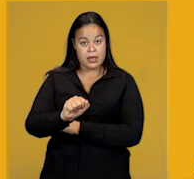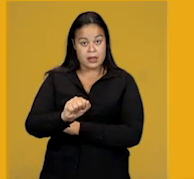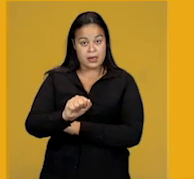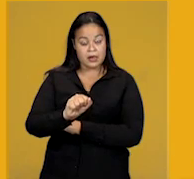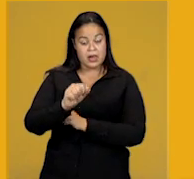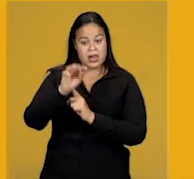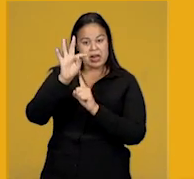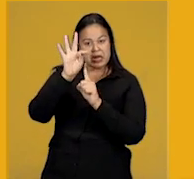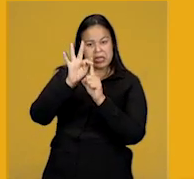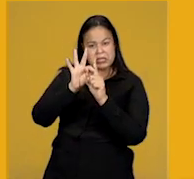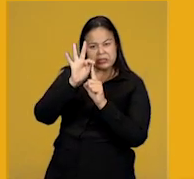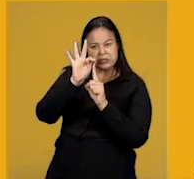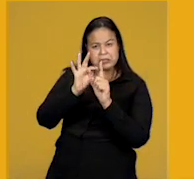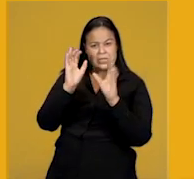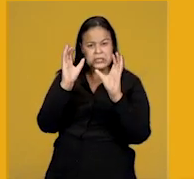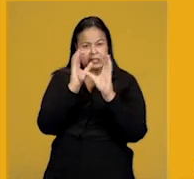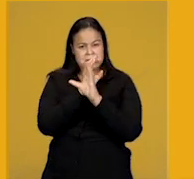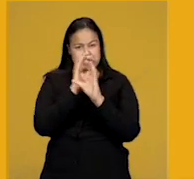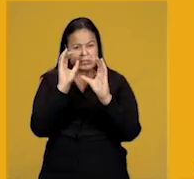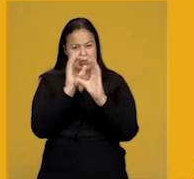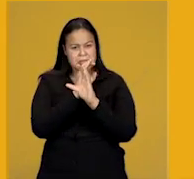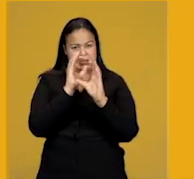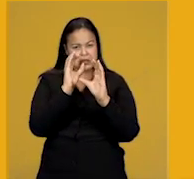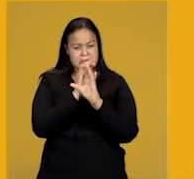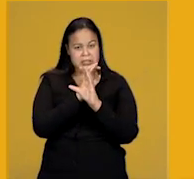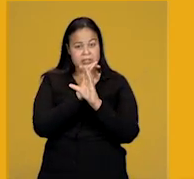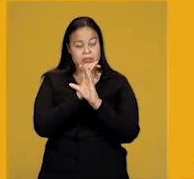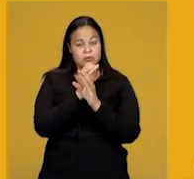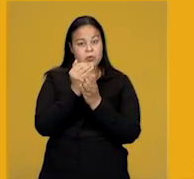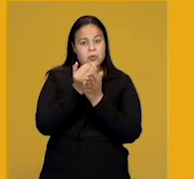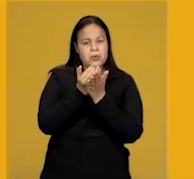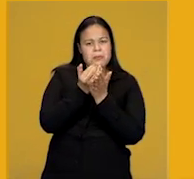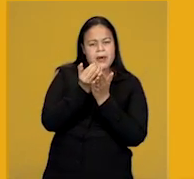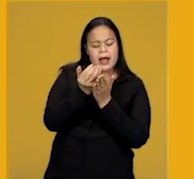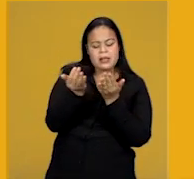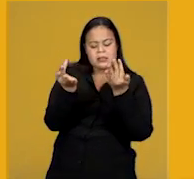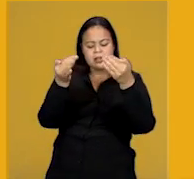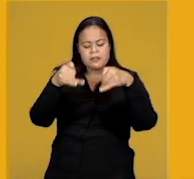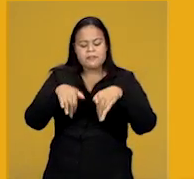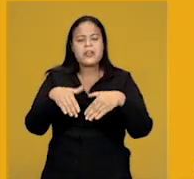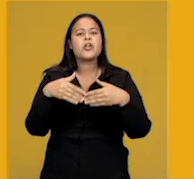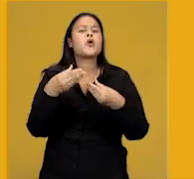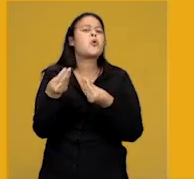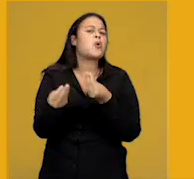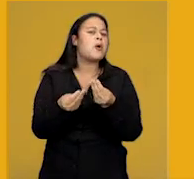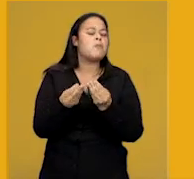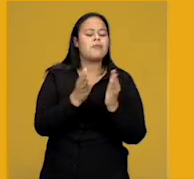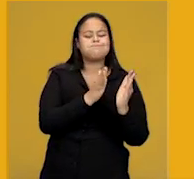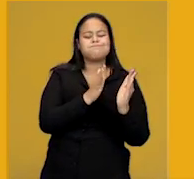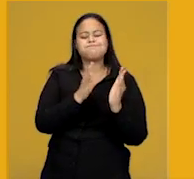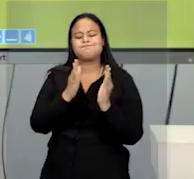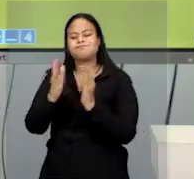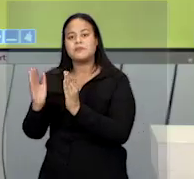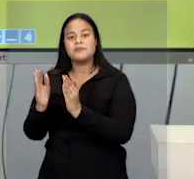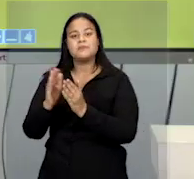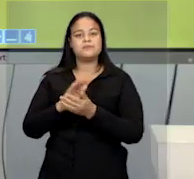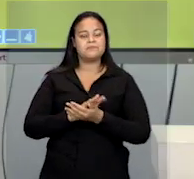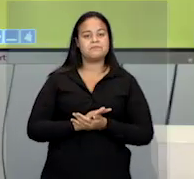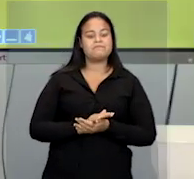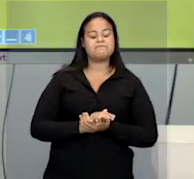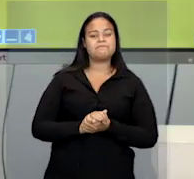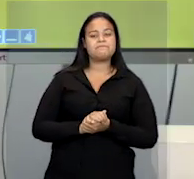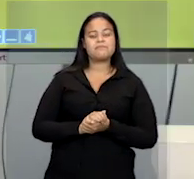o que é interessante nela é o estado inicial e o estado final. Tá? Os